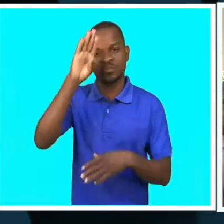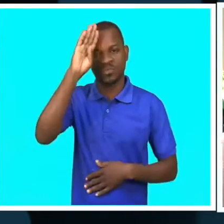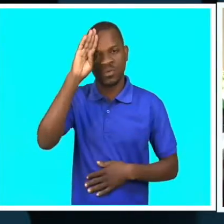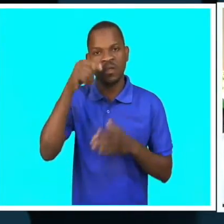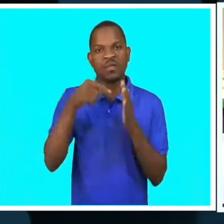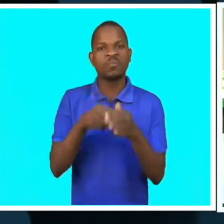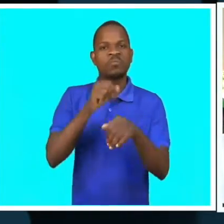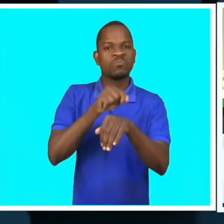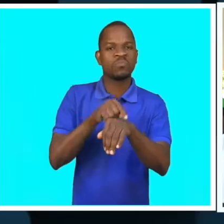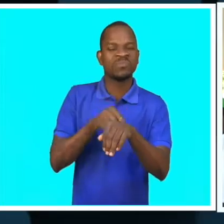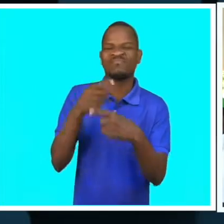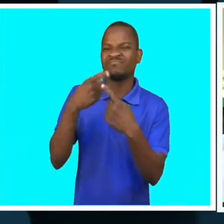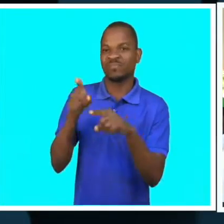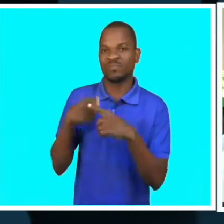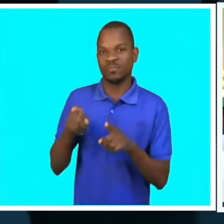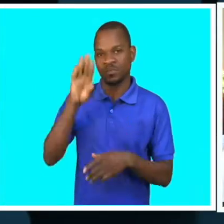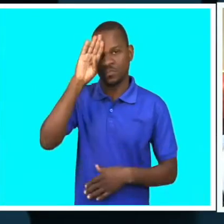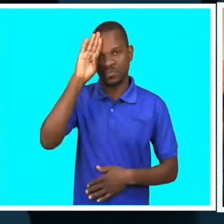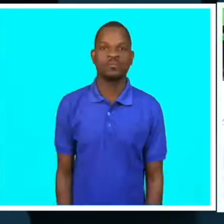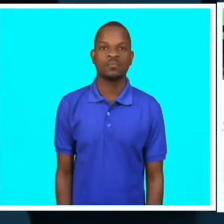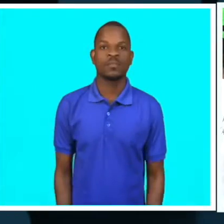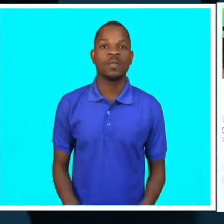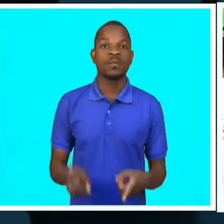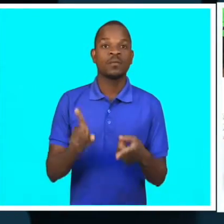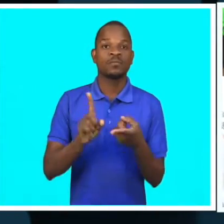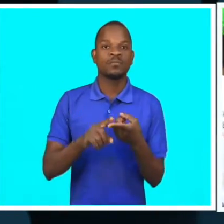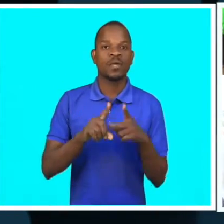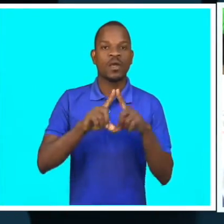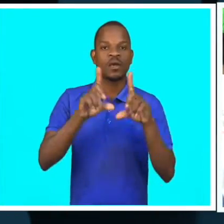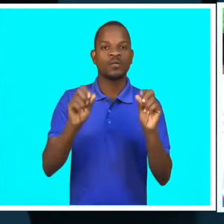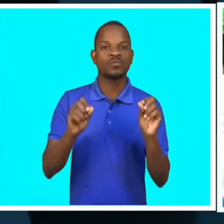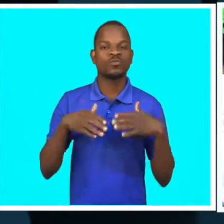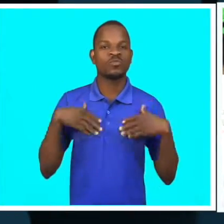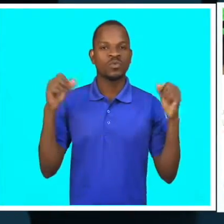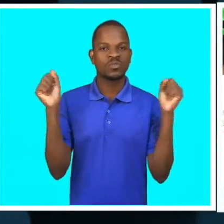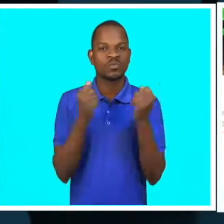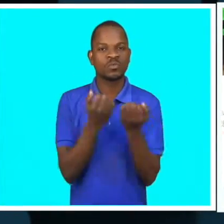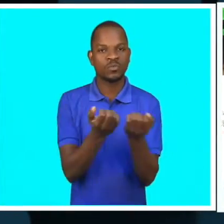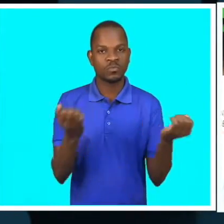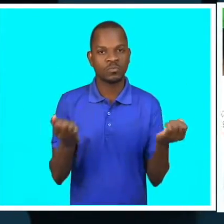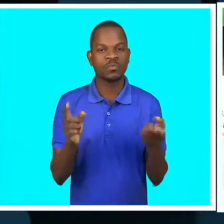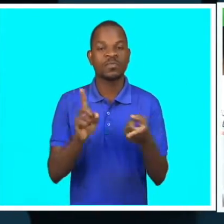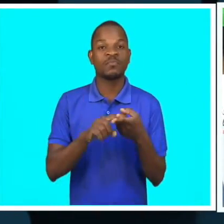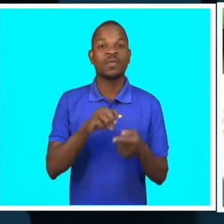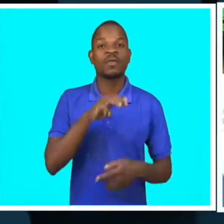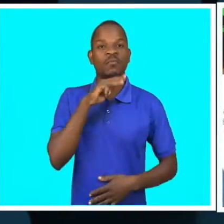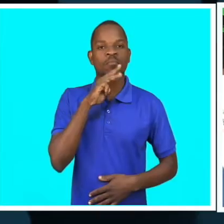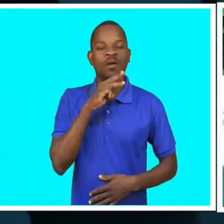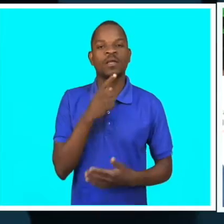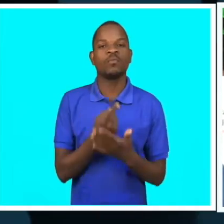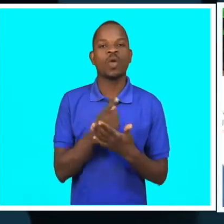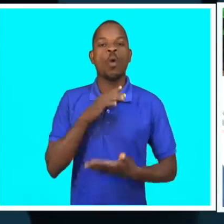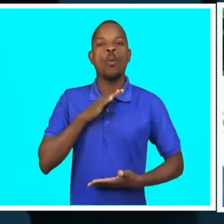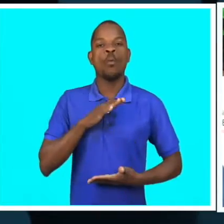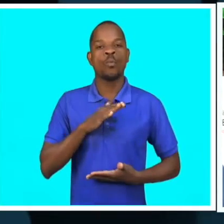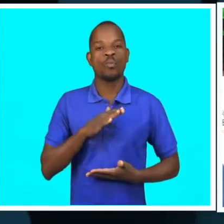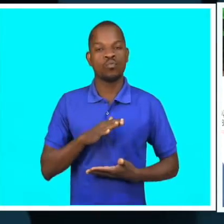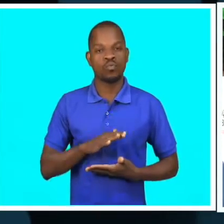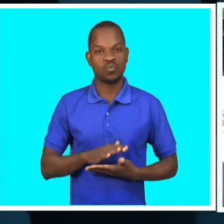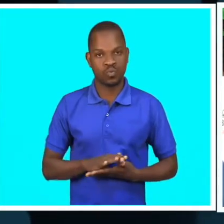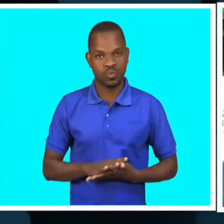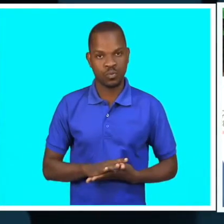como sarampo, muitas outras doenças. A saúde da criança e para nós também, as mães, ficamos aliviadas